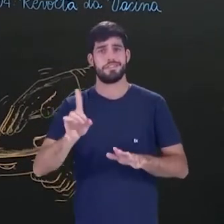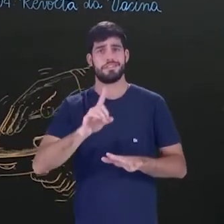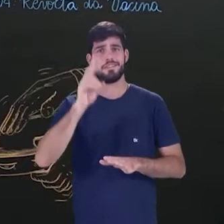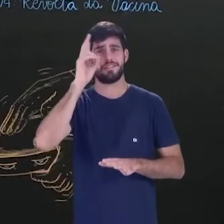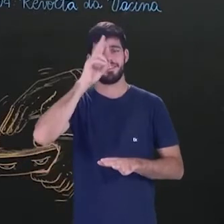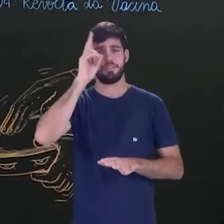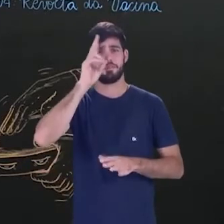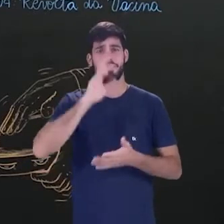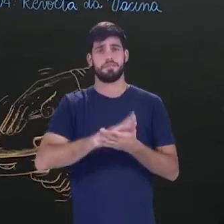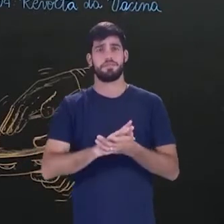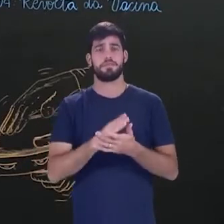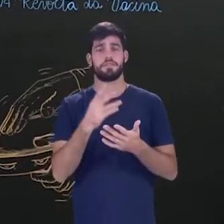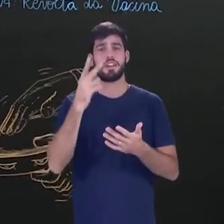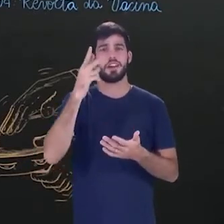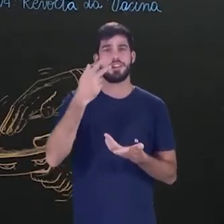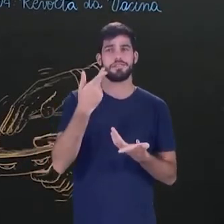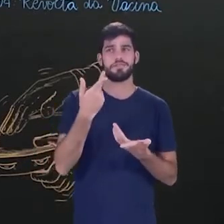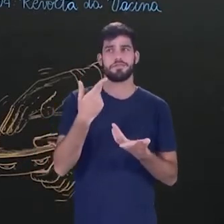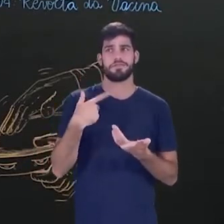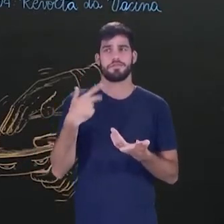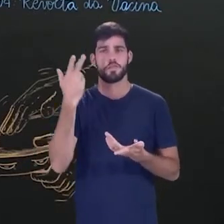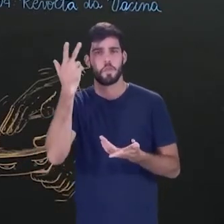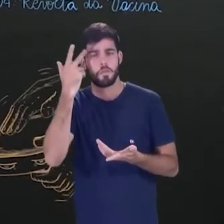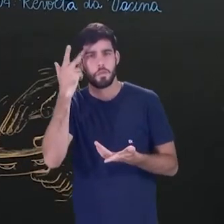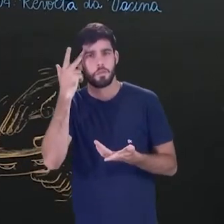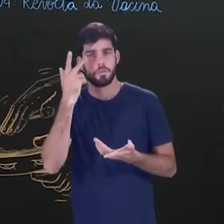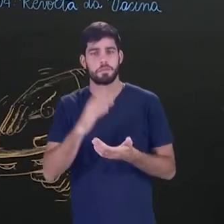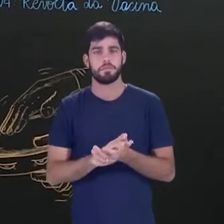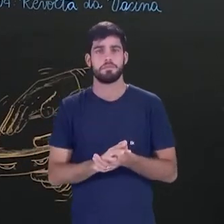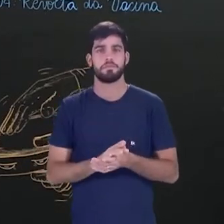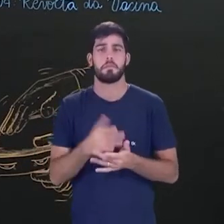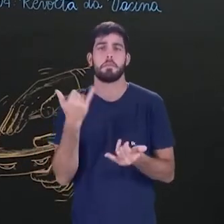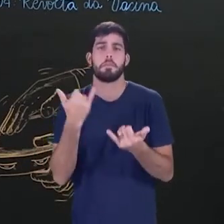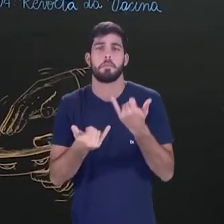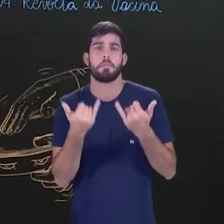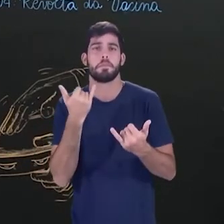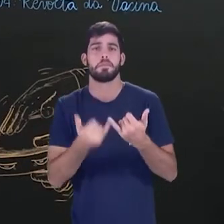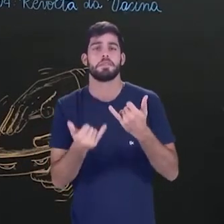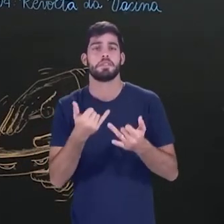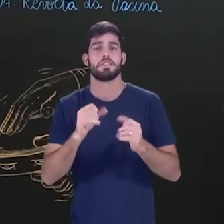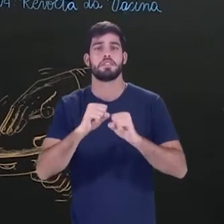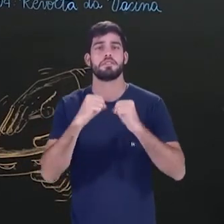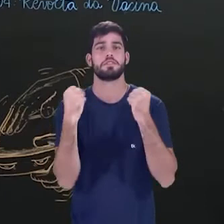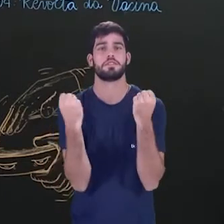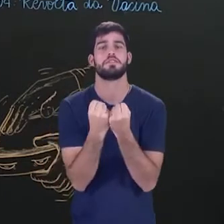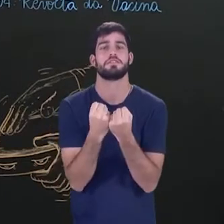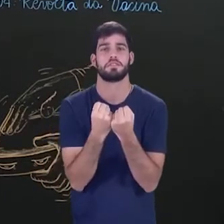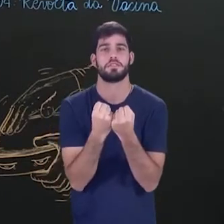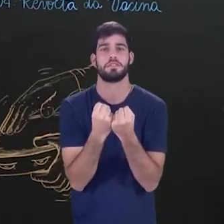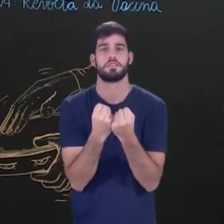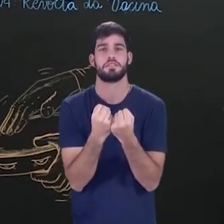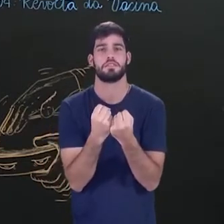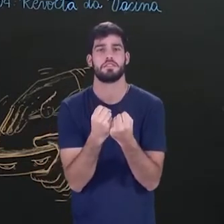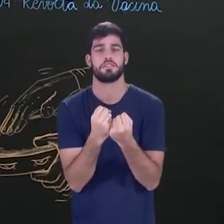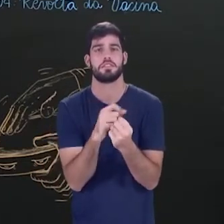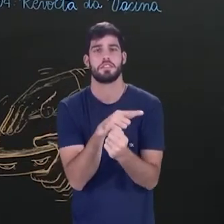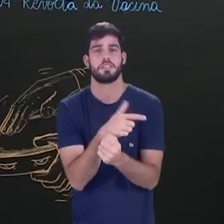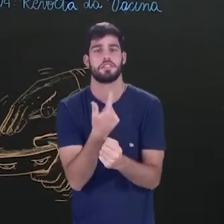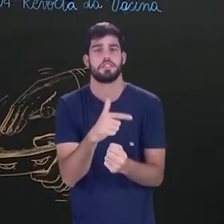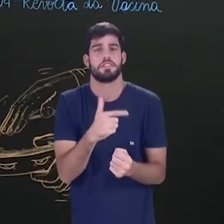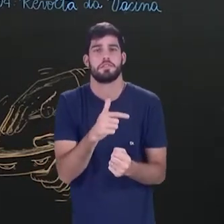história mais tradicional, né? Que parece que a sociedade brasileira não teria tido esse